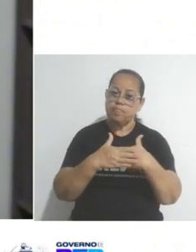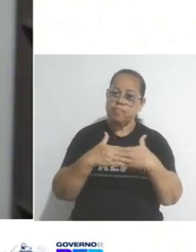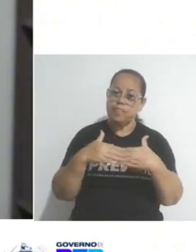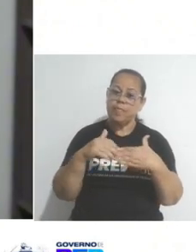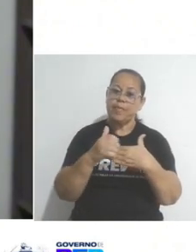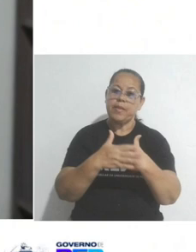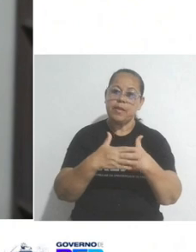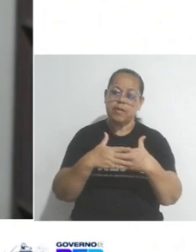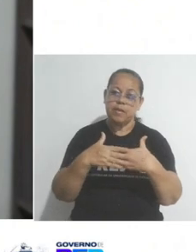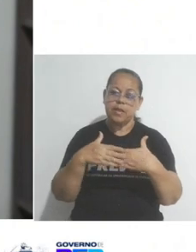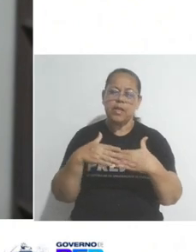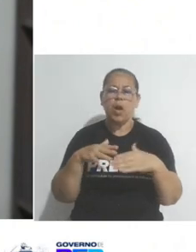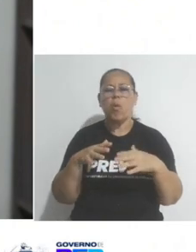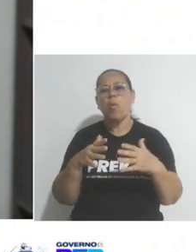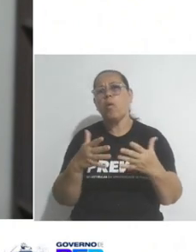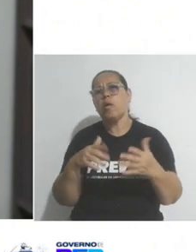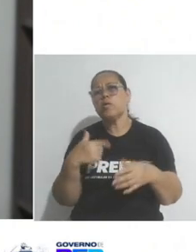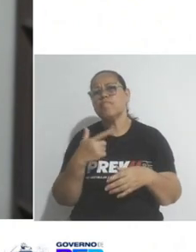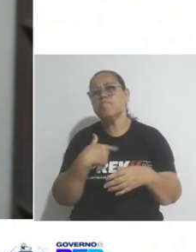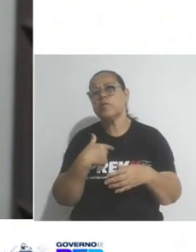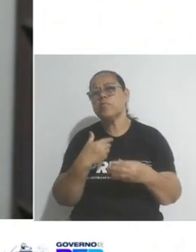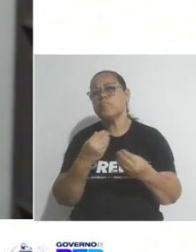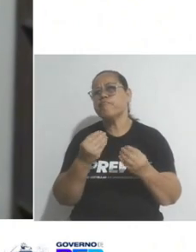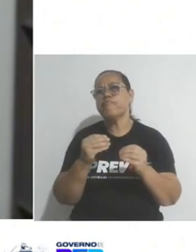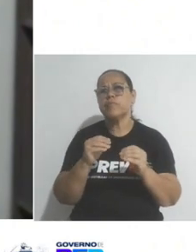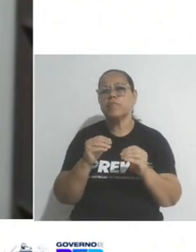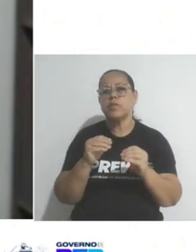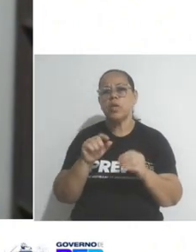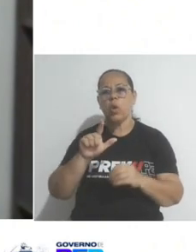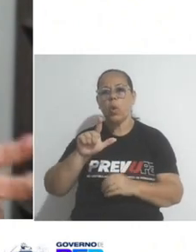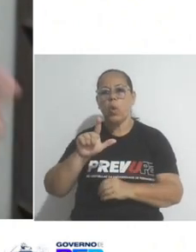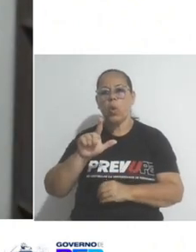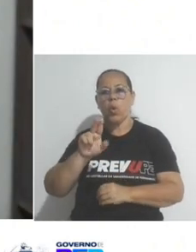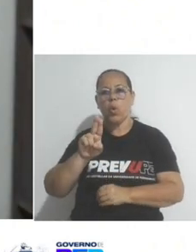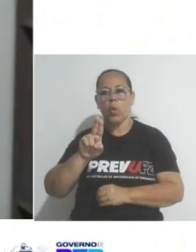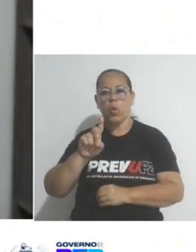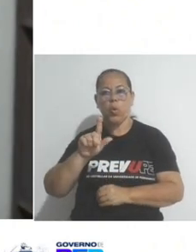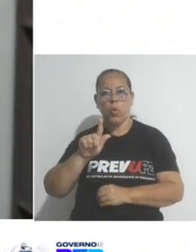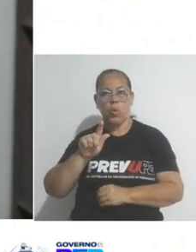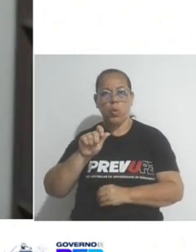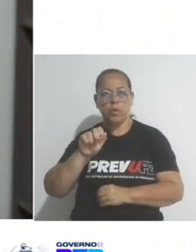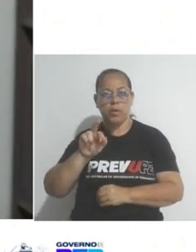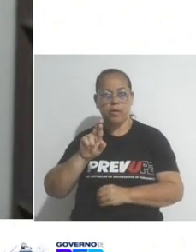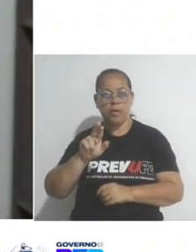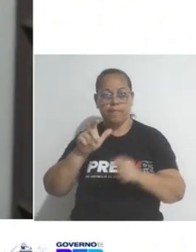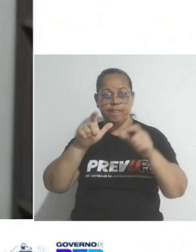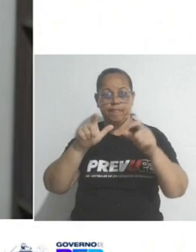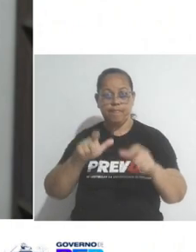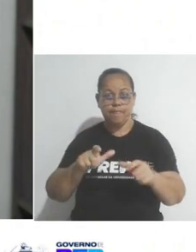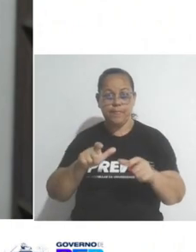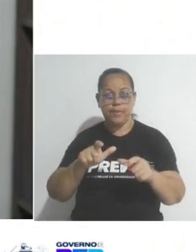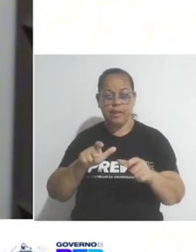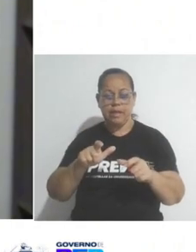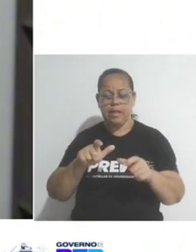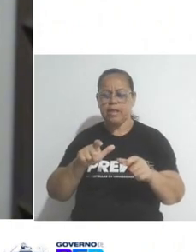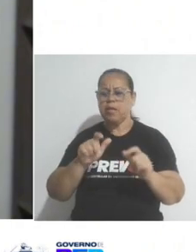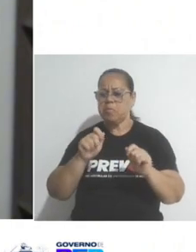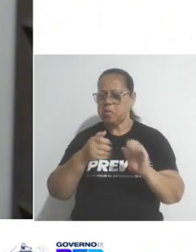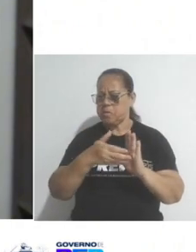exatamente aquele que a gente nomeia como lugar Nessa perspectiva a gente já pode tirar da nossa